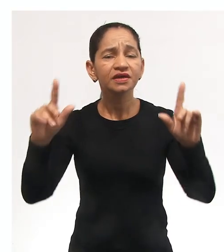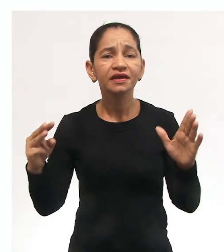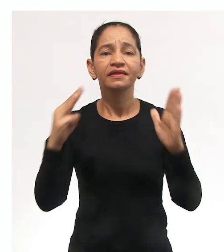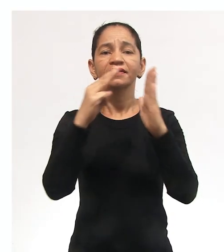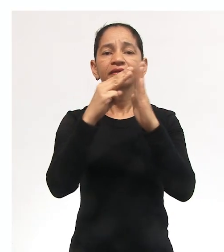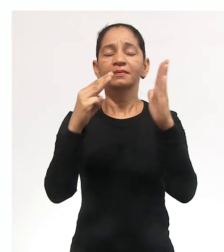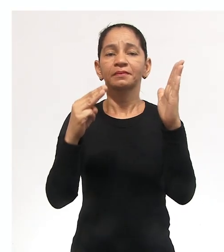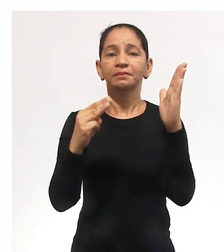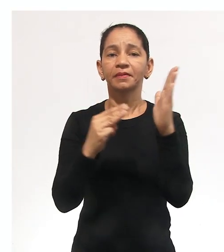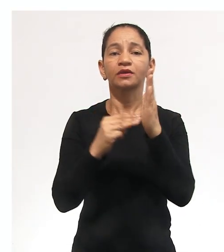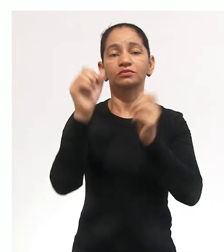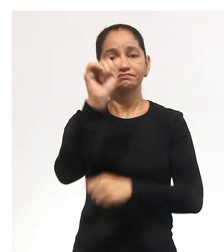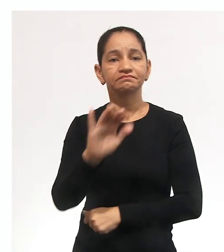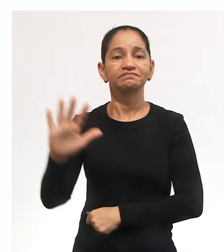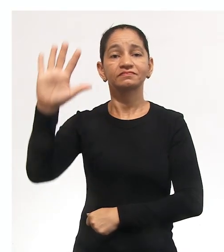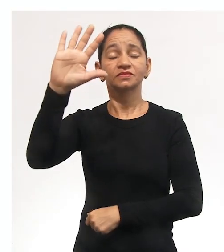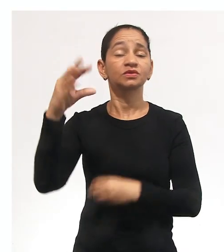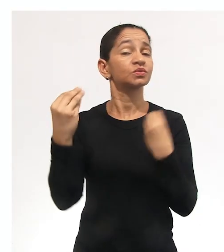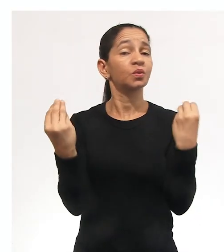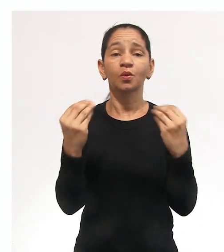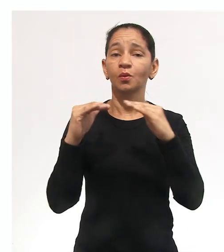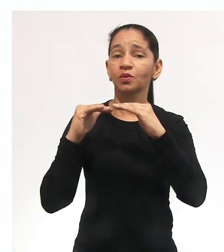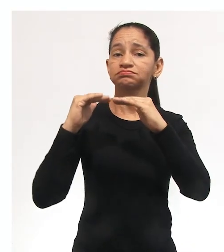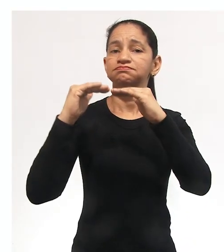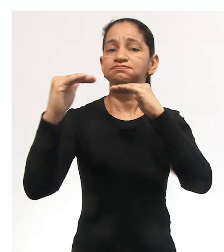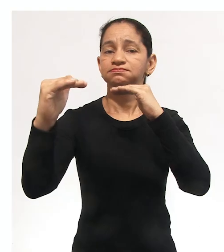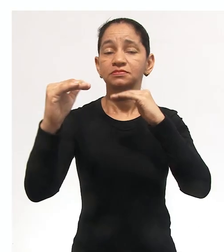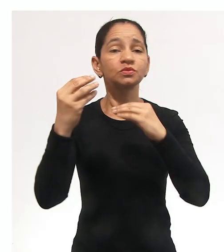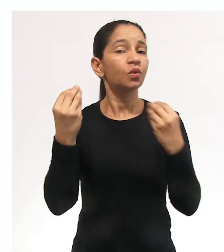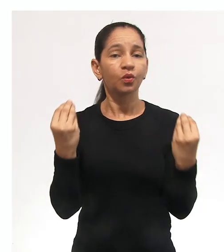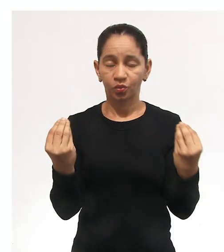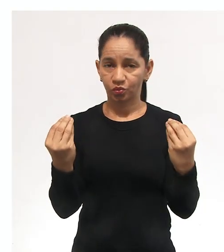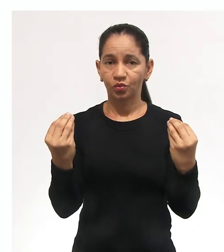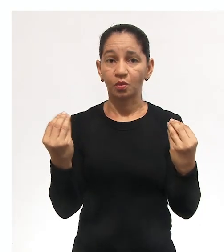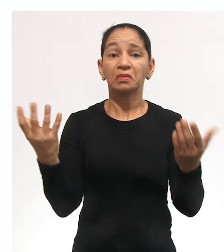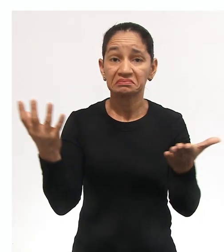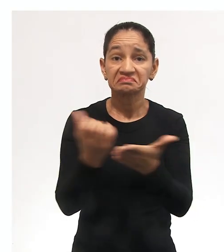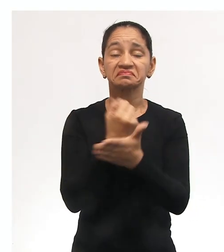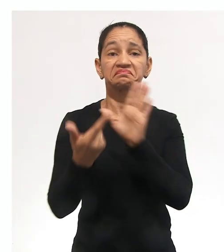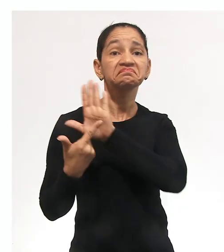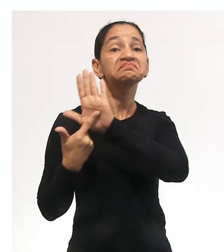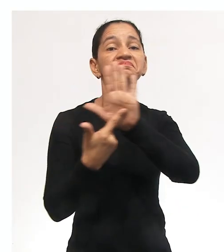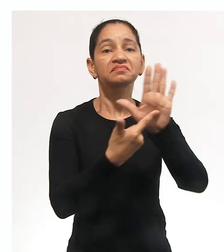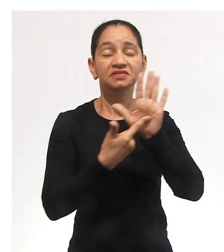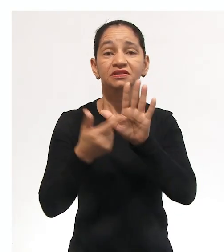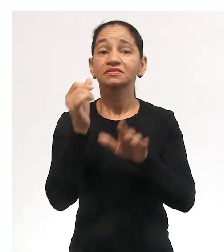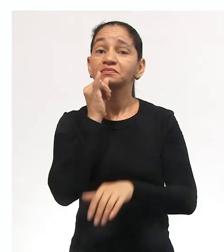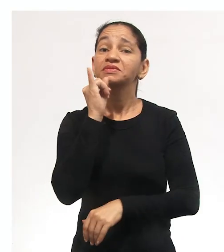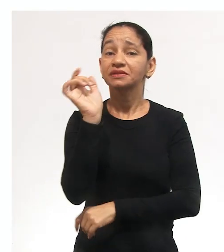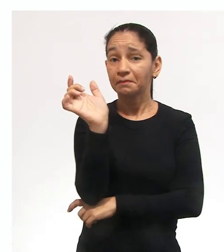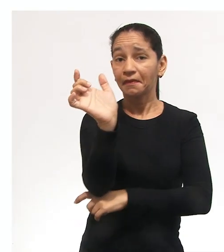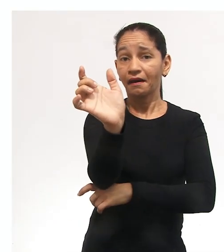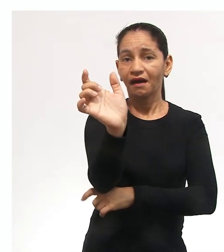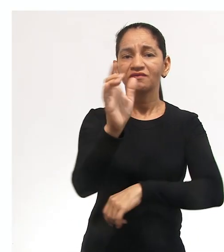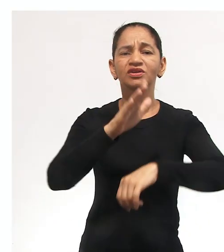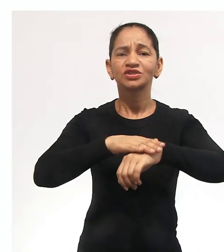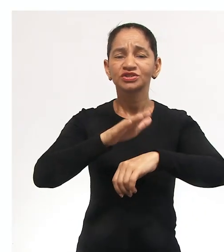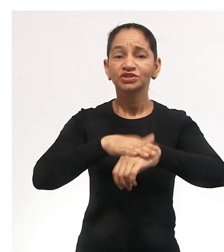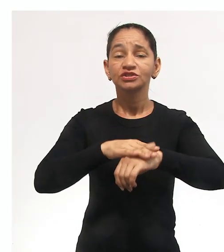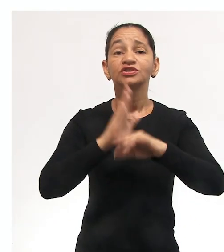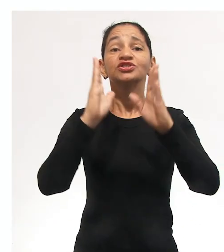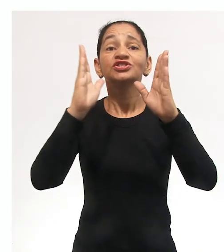método global. No início do século XX, o método global ganha destaque. As palavras eram ensinadas